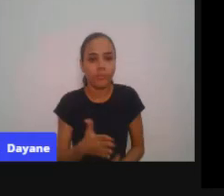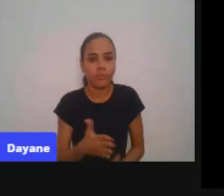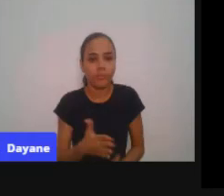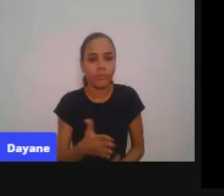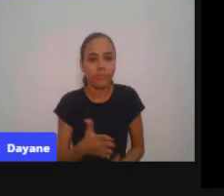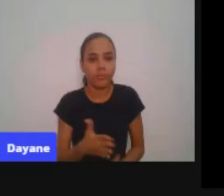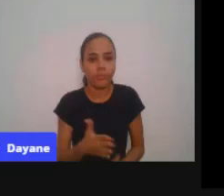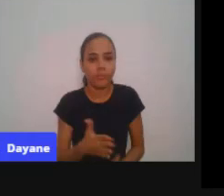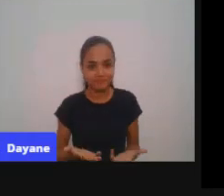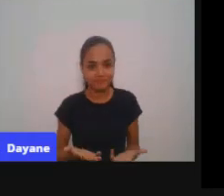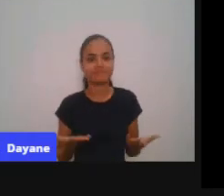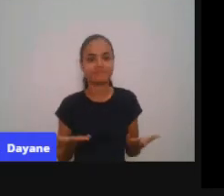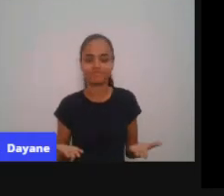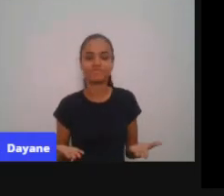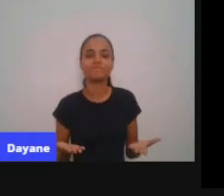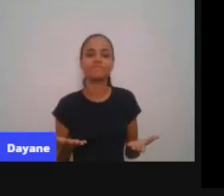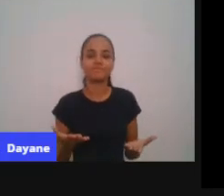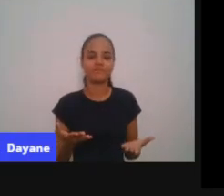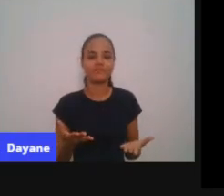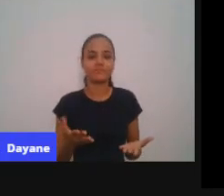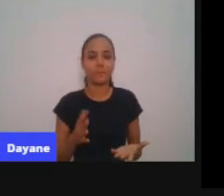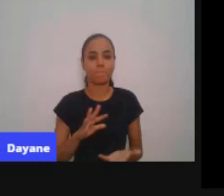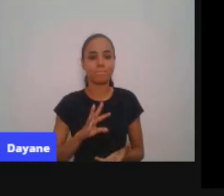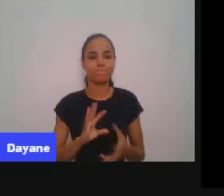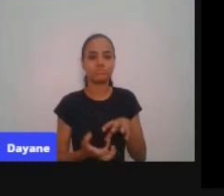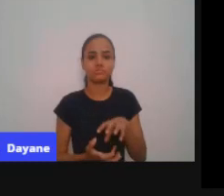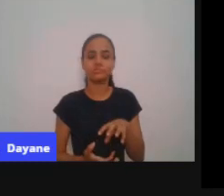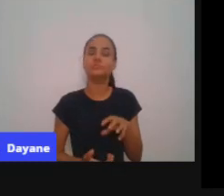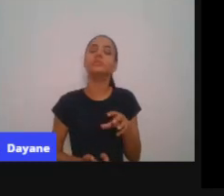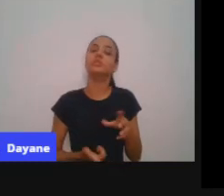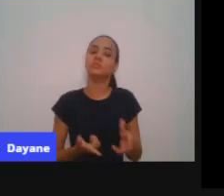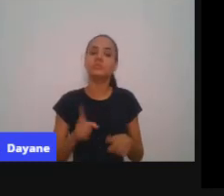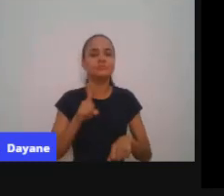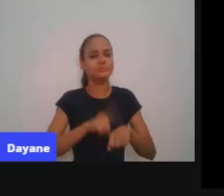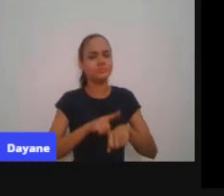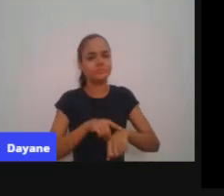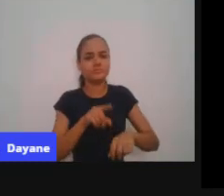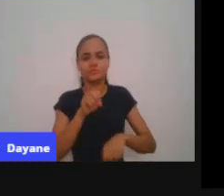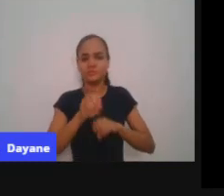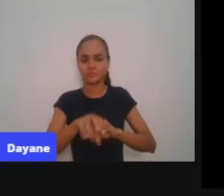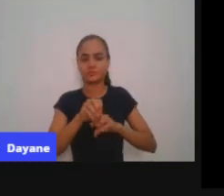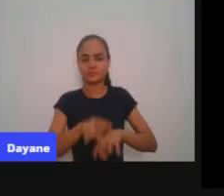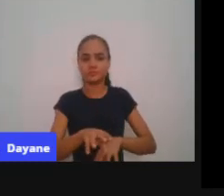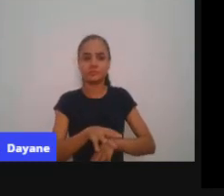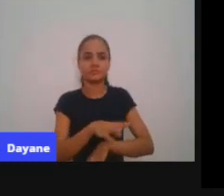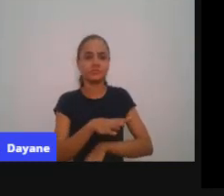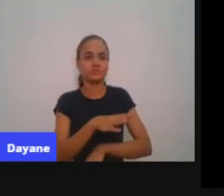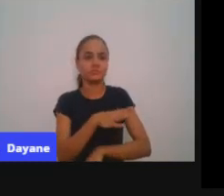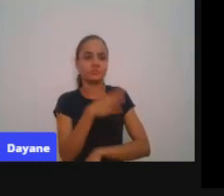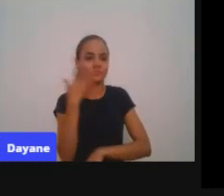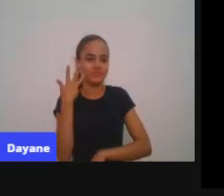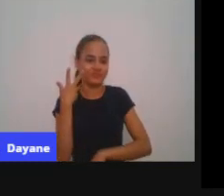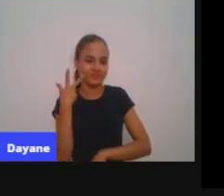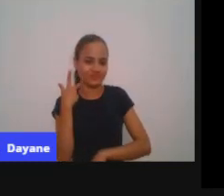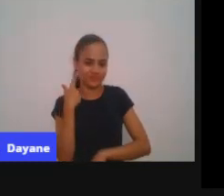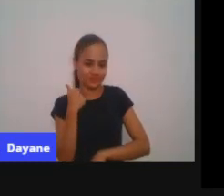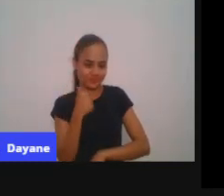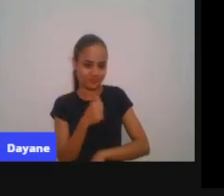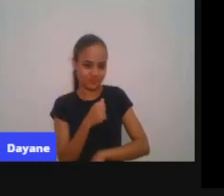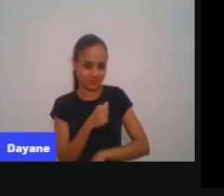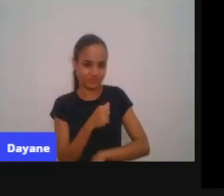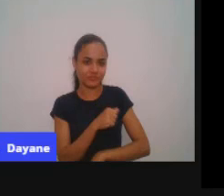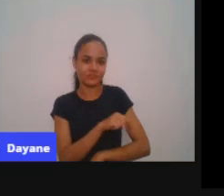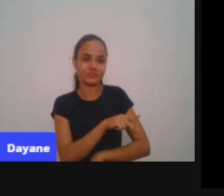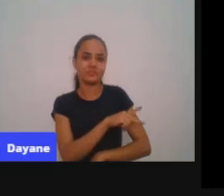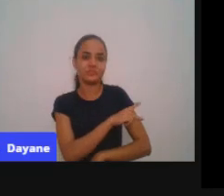Enquanto etapa da educação básica, a gente vai marcar isso o tempo inteiro. Então, a educação infantil, ela não é uma outra coisa,